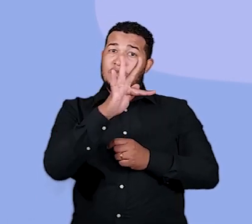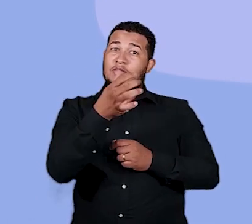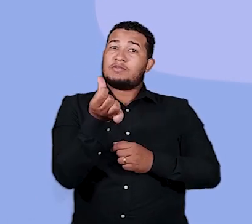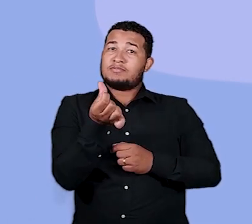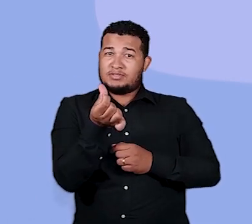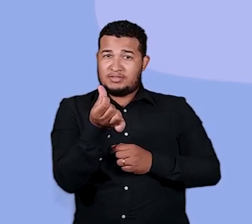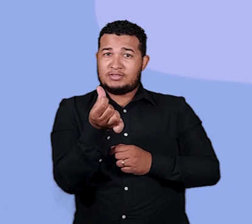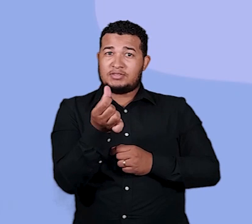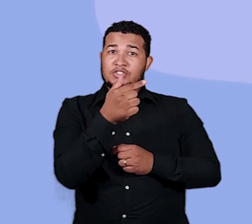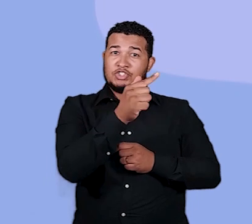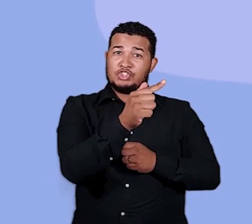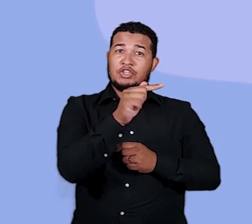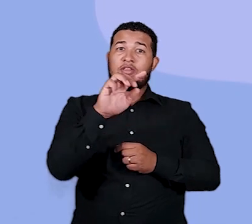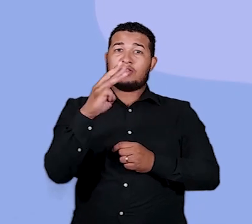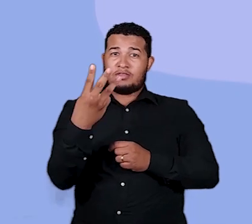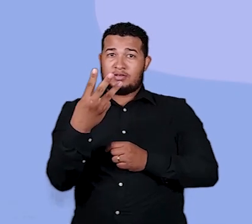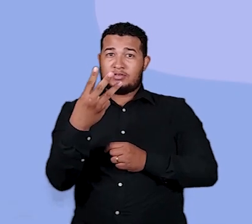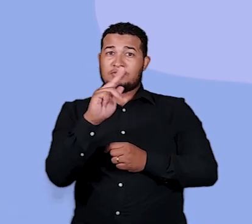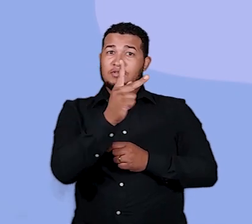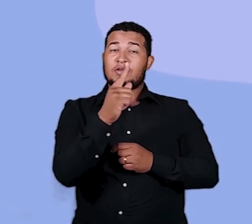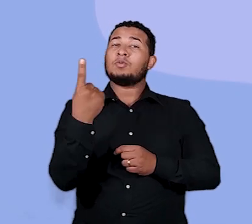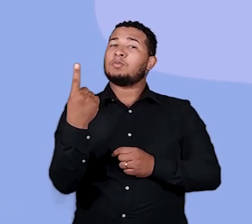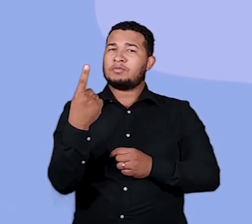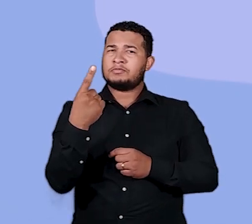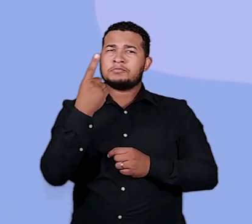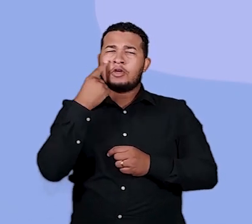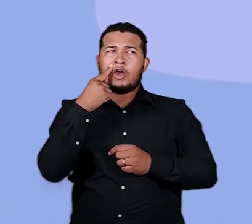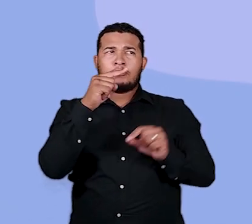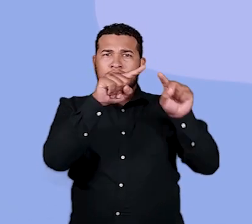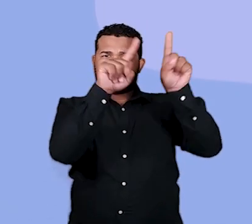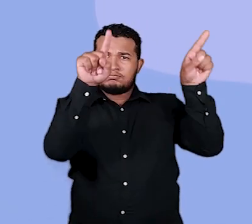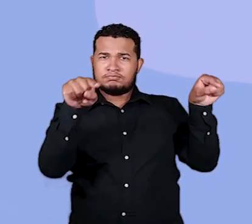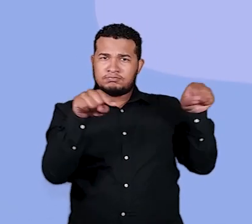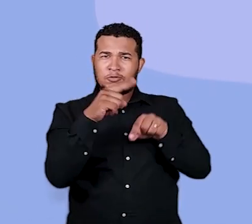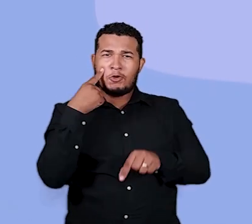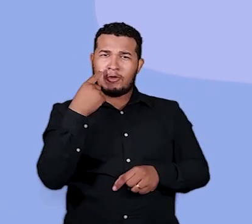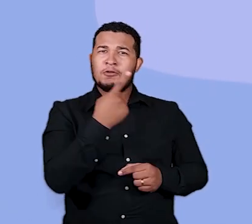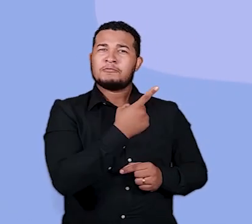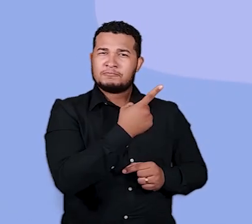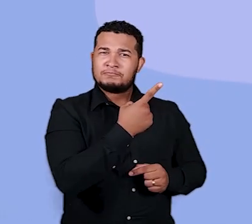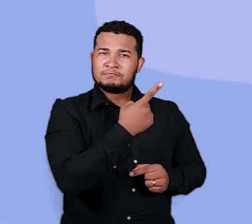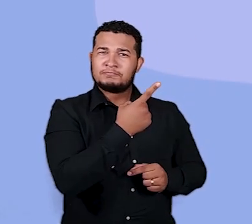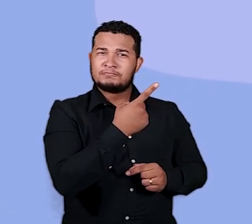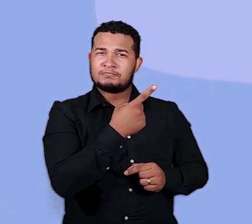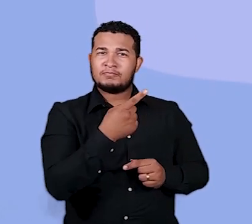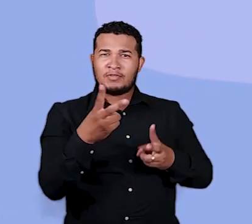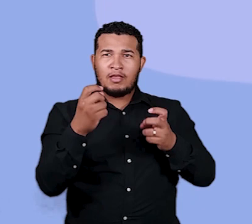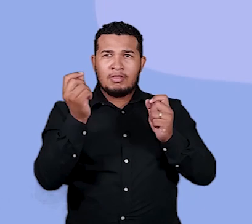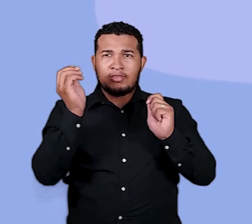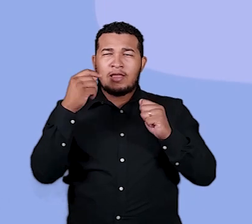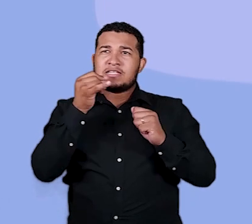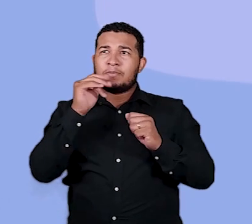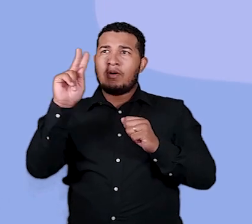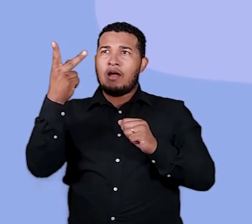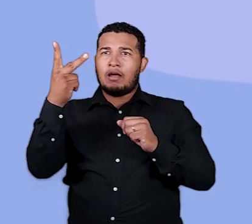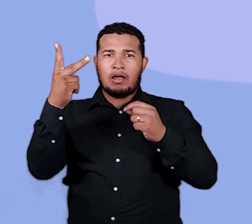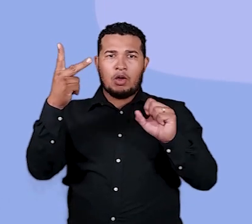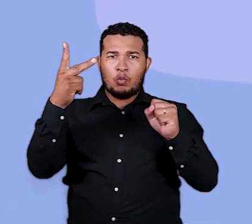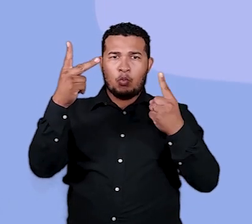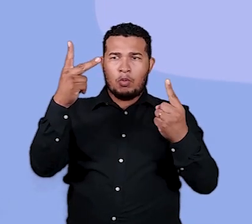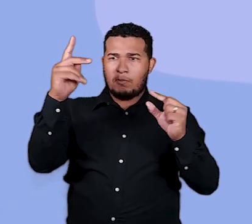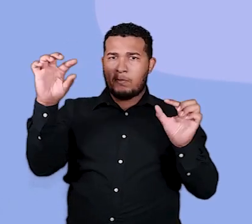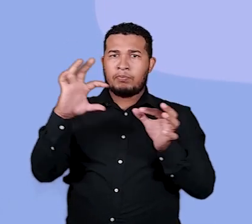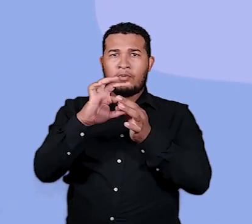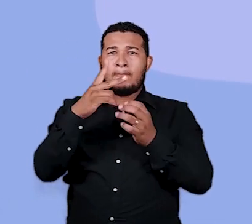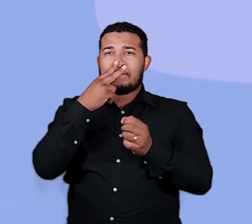E4, F6, G3, H1. Dá uma olhada aí para o tabuleiro, vê se você consegue identificar a casa, e